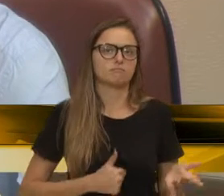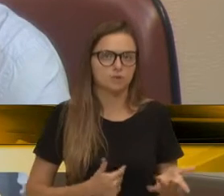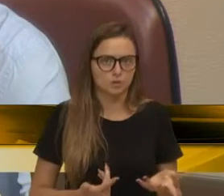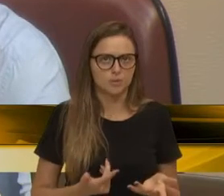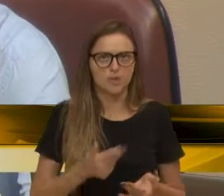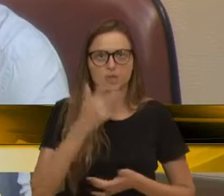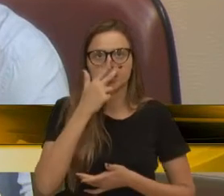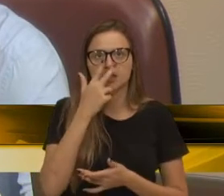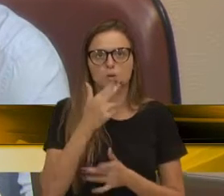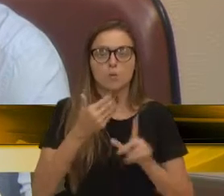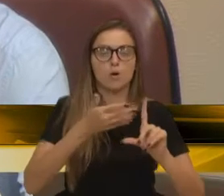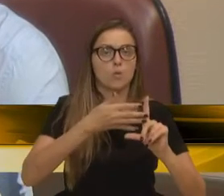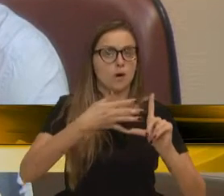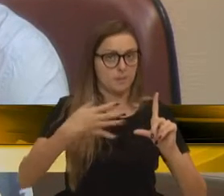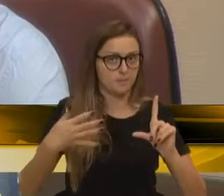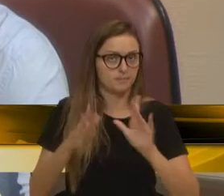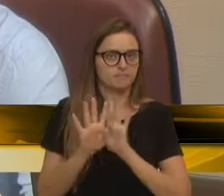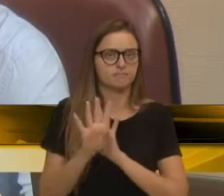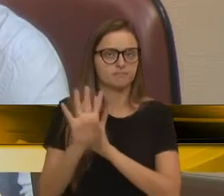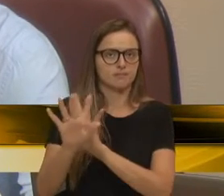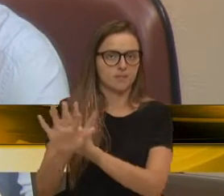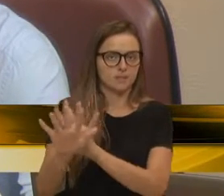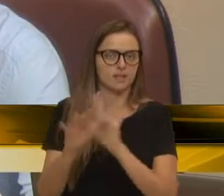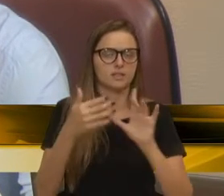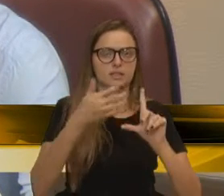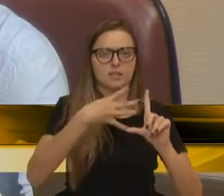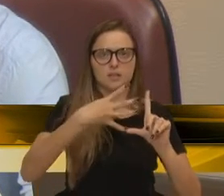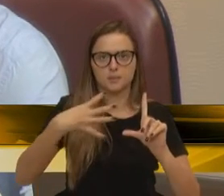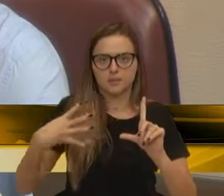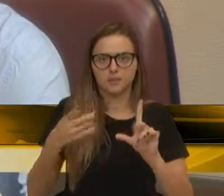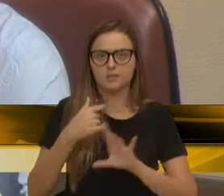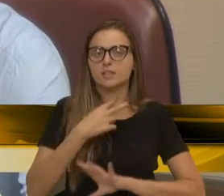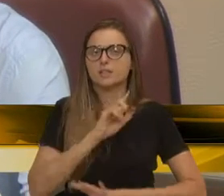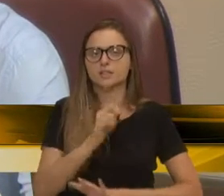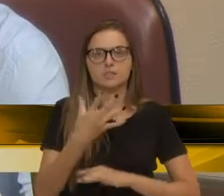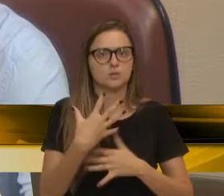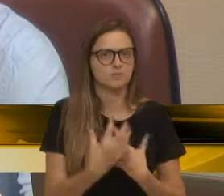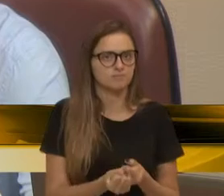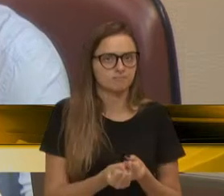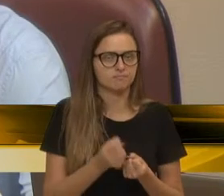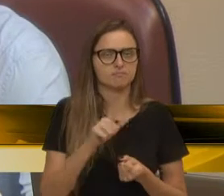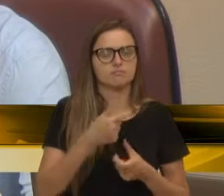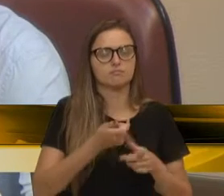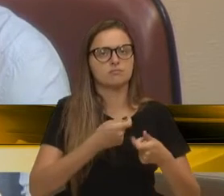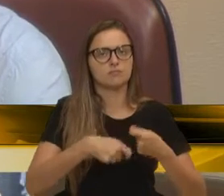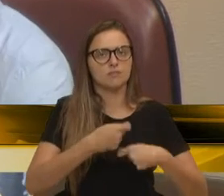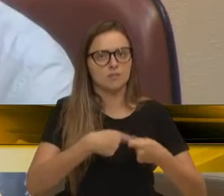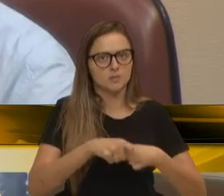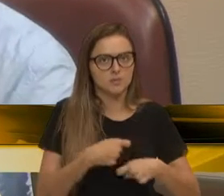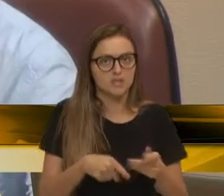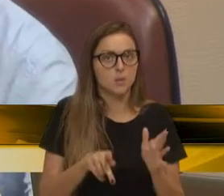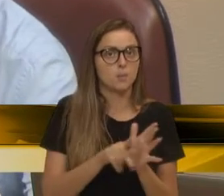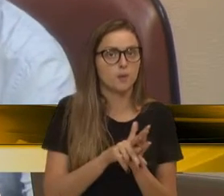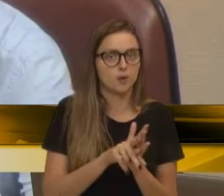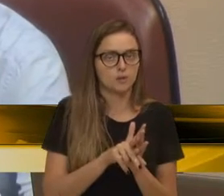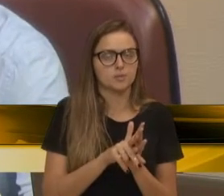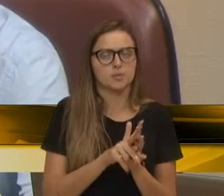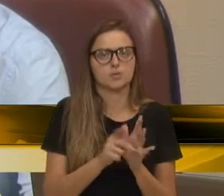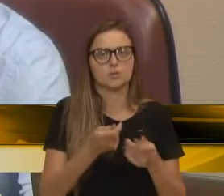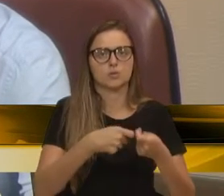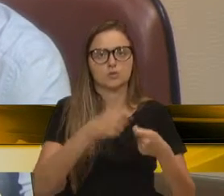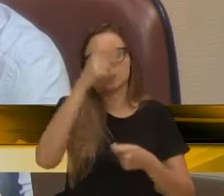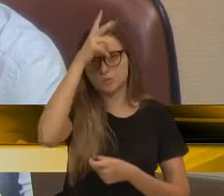por ocasião da parada livre sofrem discriminação o que é inaceitável o vídeo de um gestor público letras e